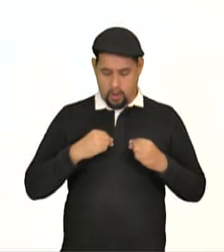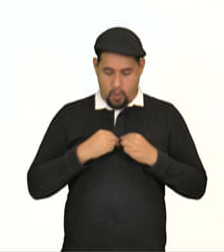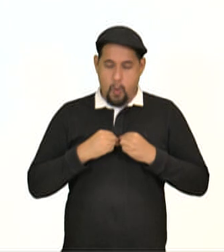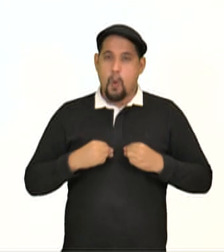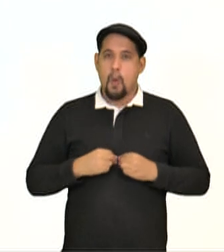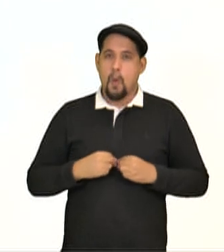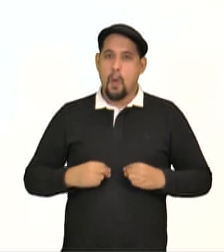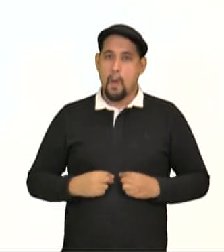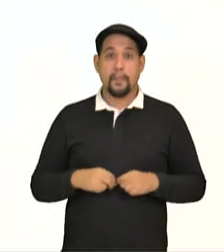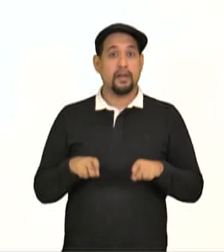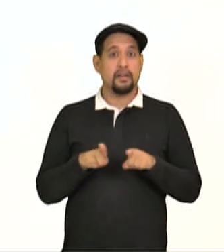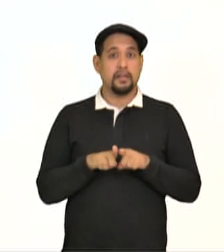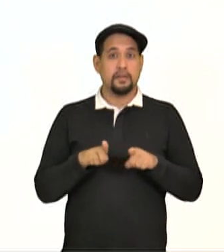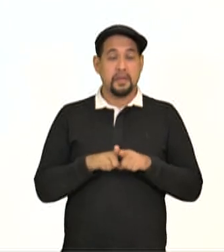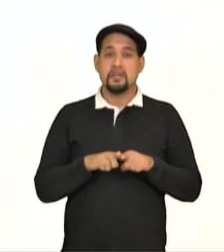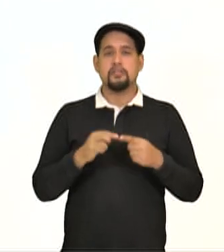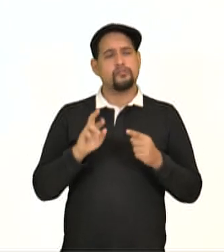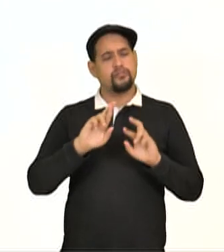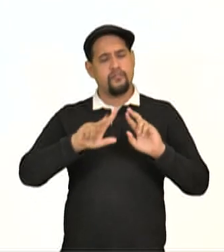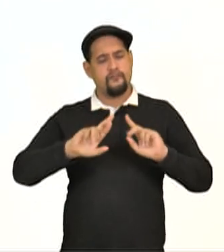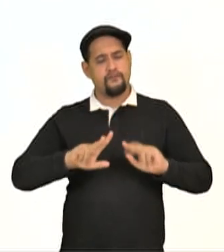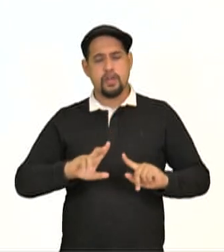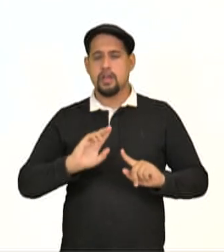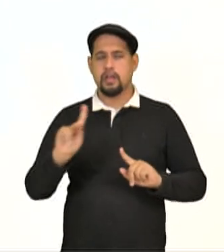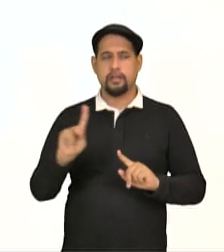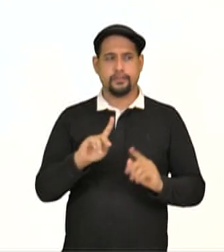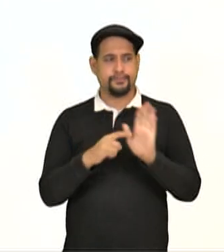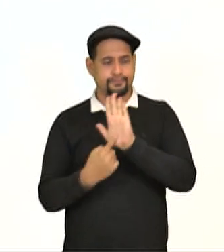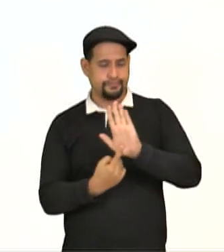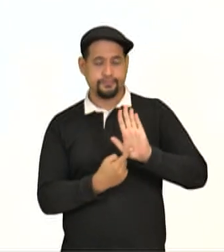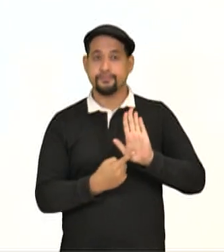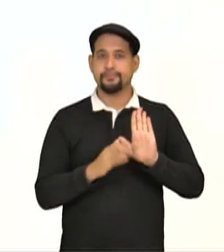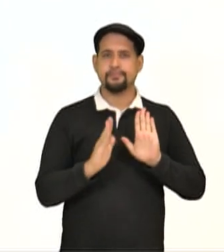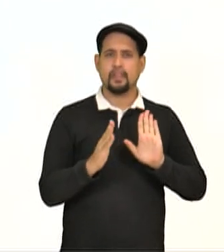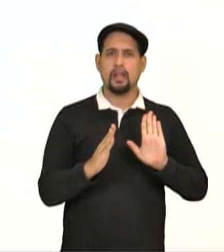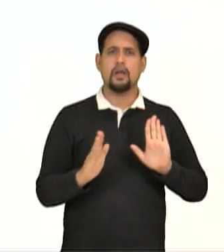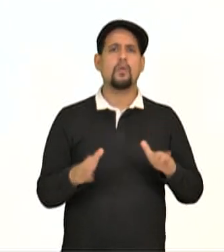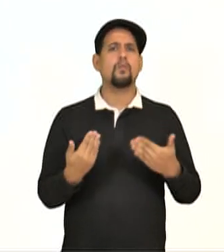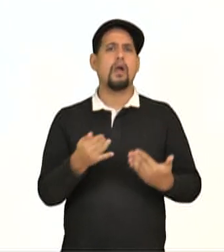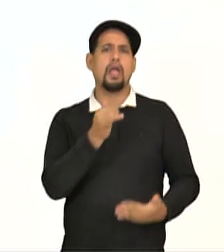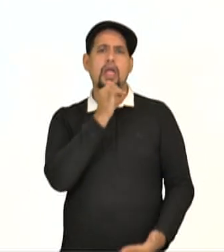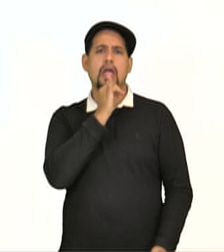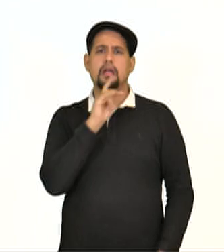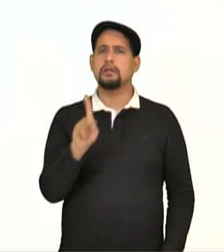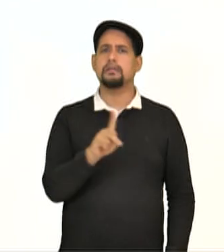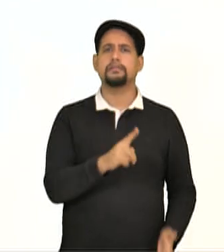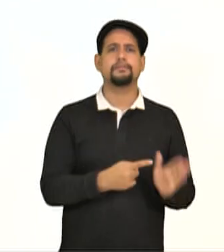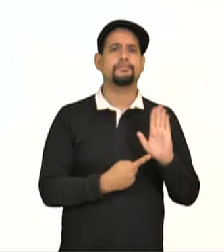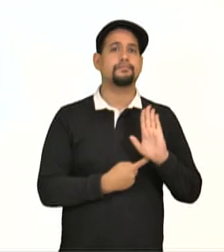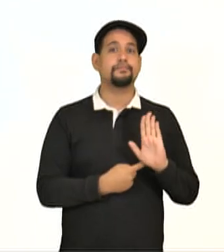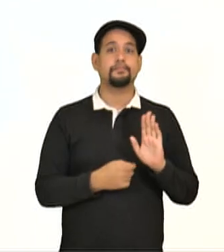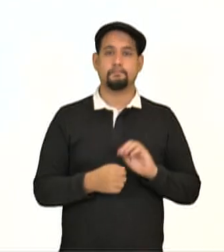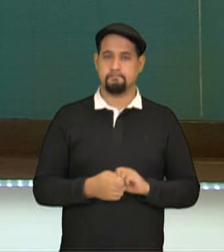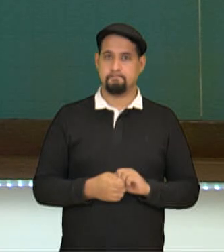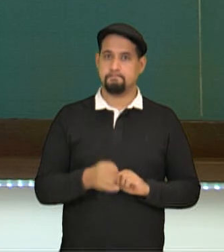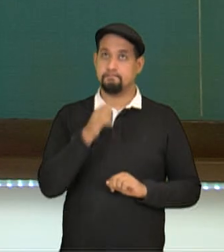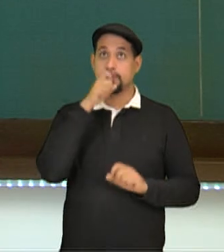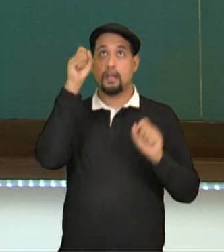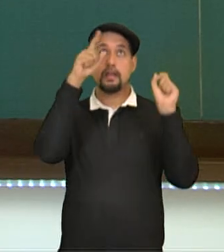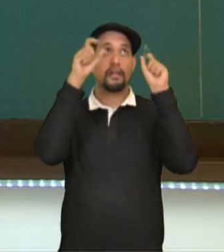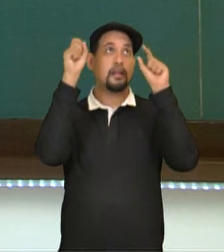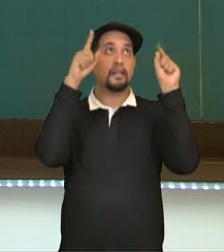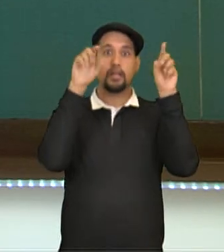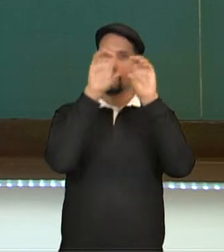de alfinete. São exemplos diferentes daquele que a prof já tinha dado. Quais os exemplos que a prof tinha dado? Estrelas no céu,